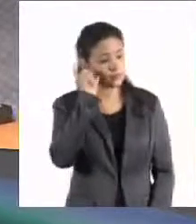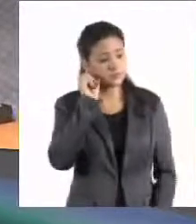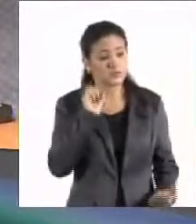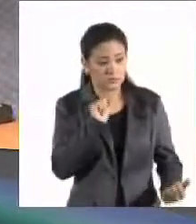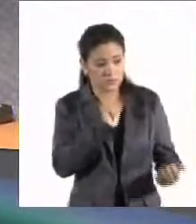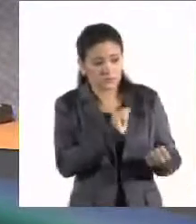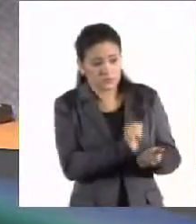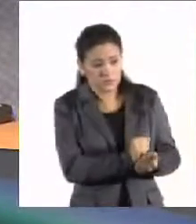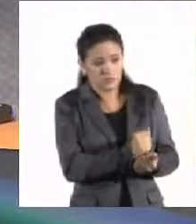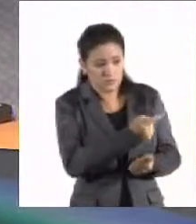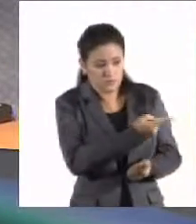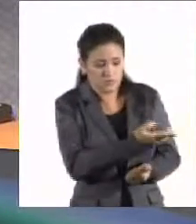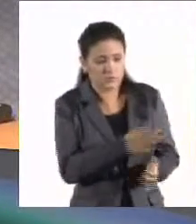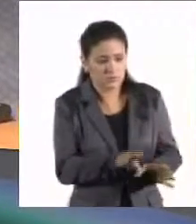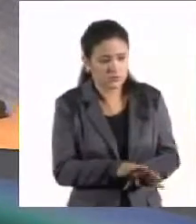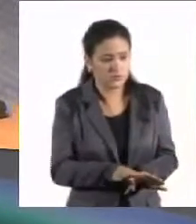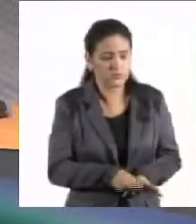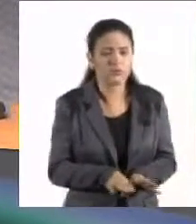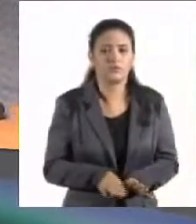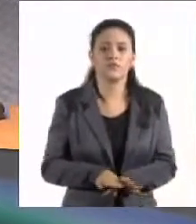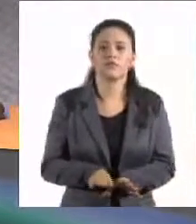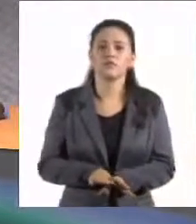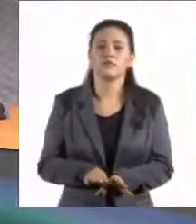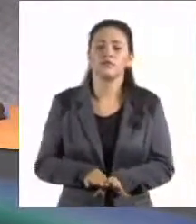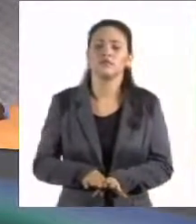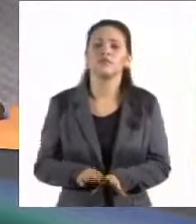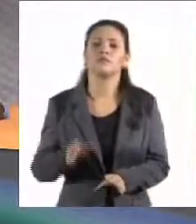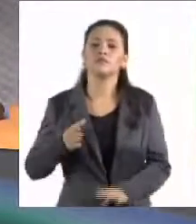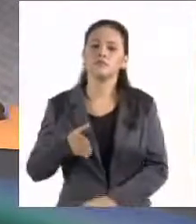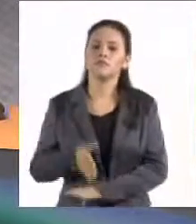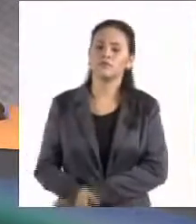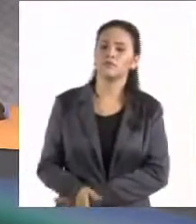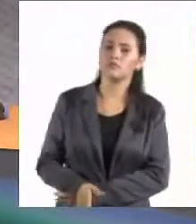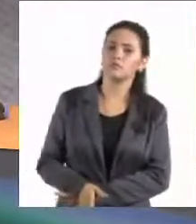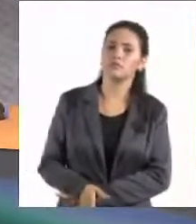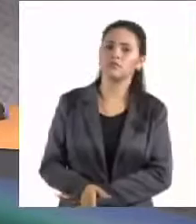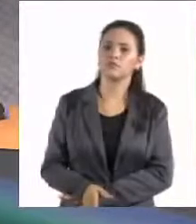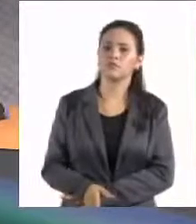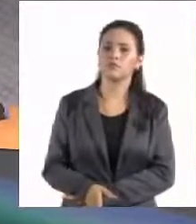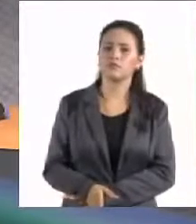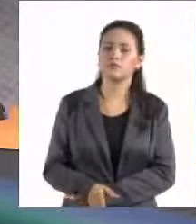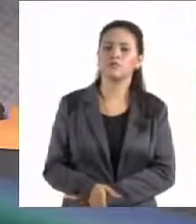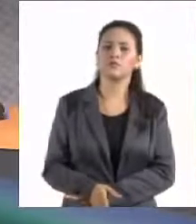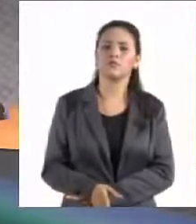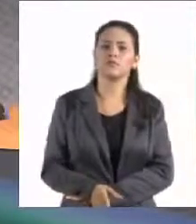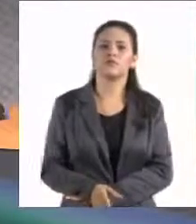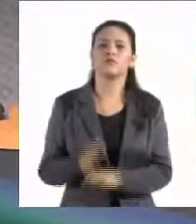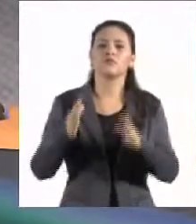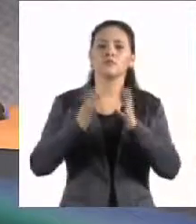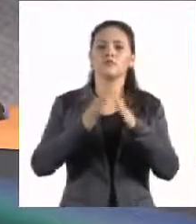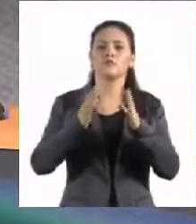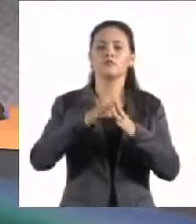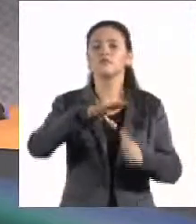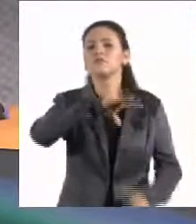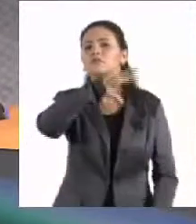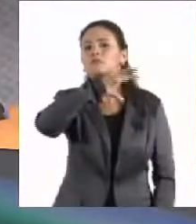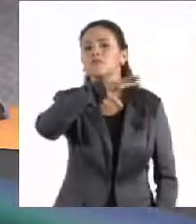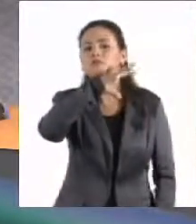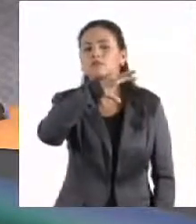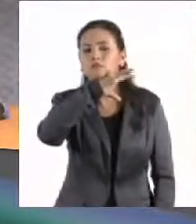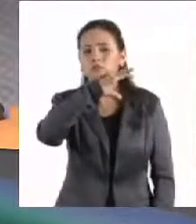ato importante no Salão de Atos do Palácio do Governo, no Palácio dos Leões, que foi a divulgação do